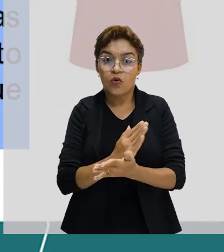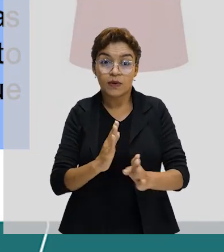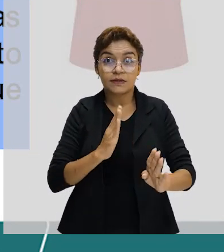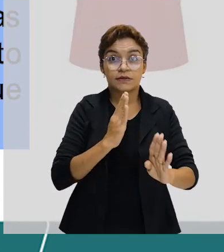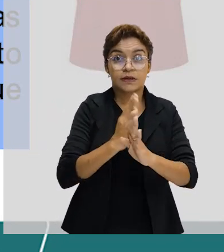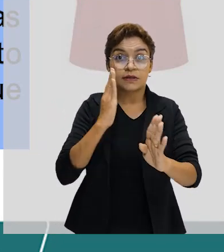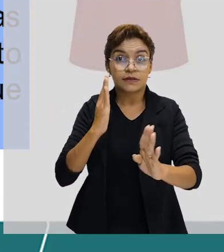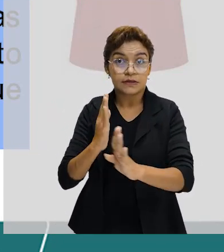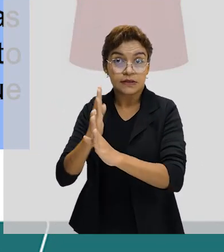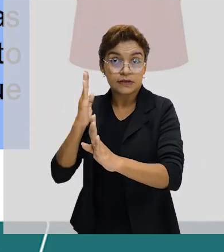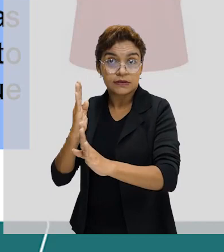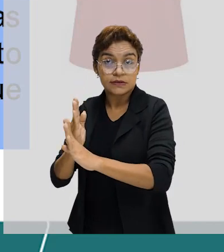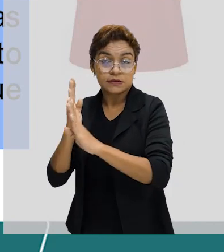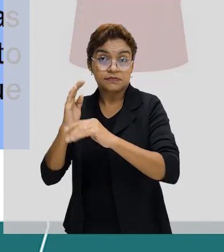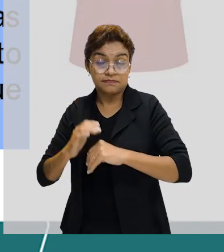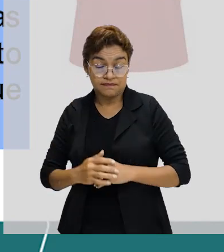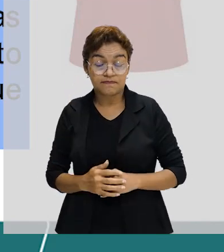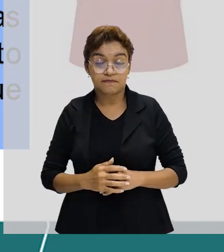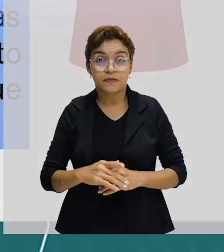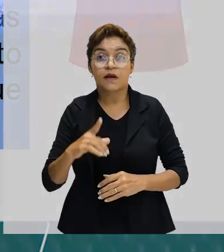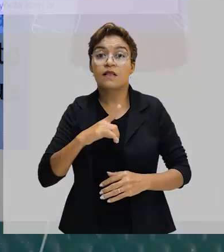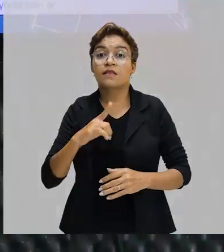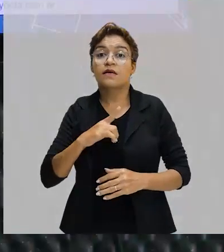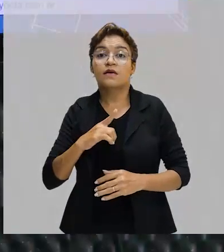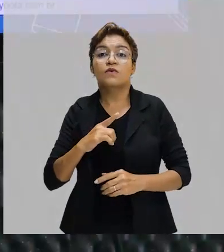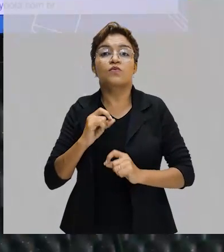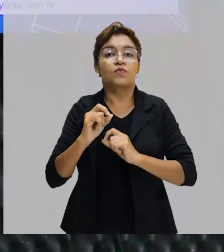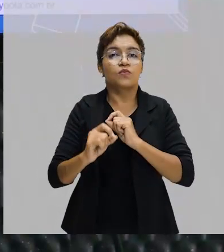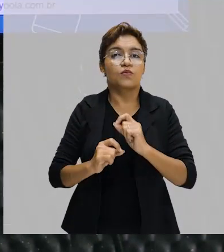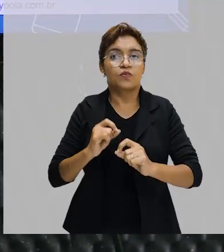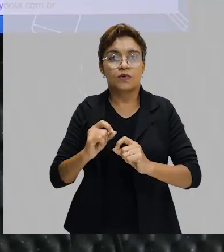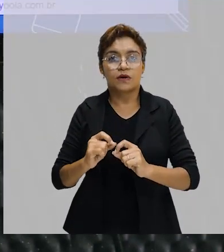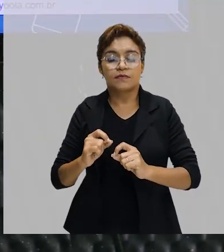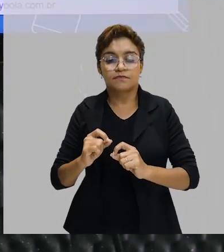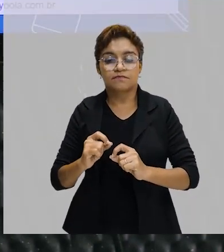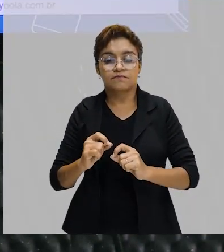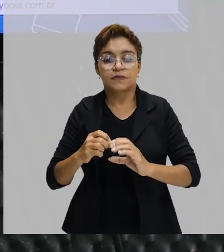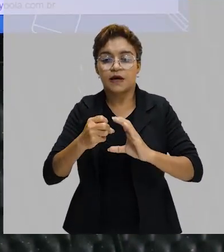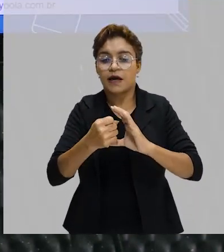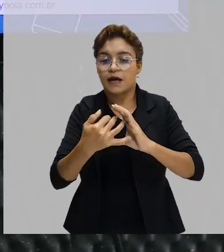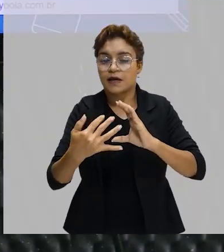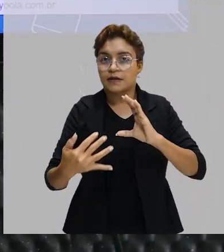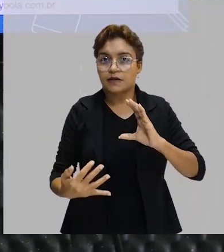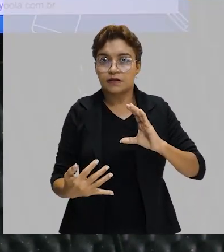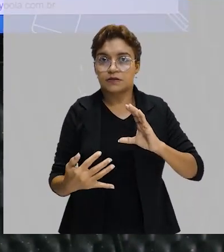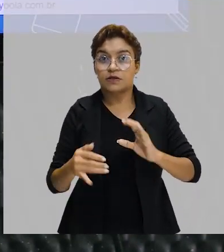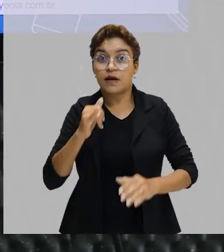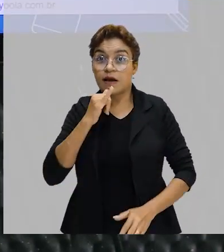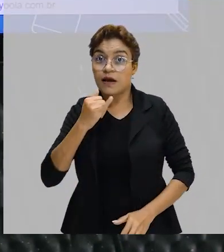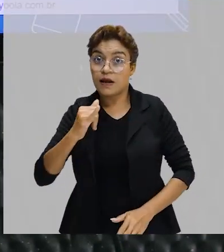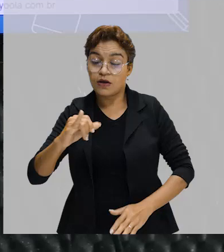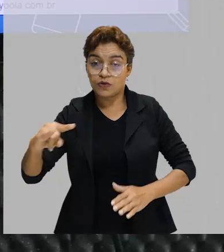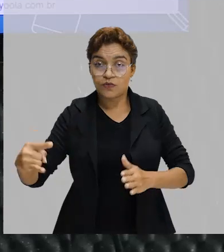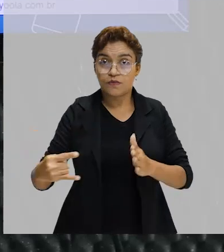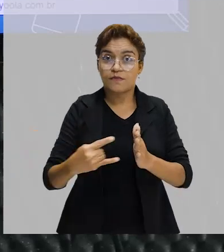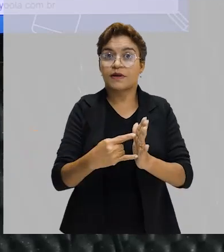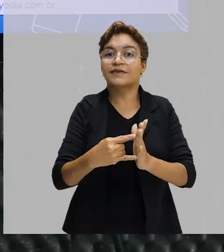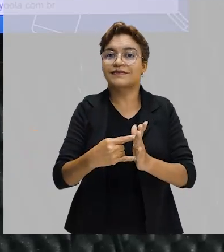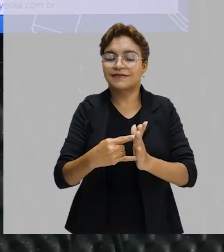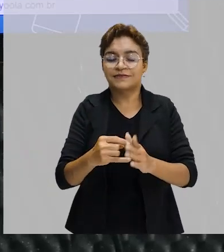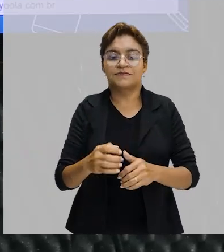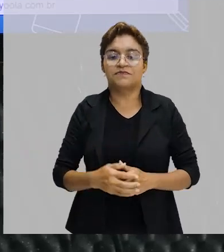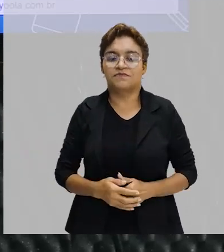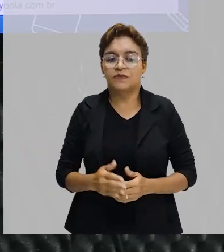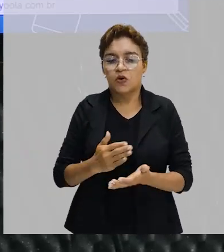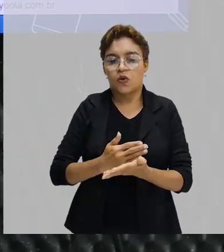E dentre essas descobertas, nós temos o aspecto eletromagnético. Então, vamos começar